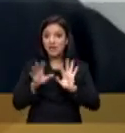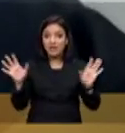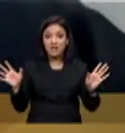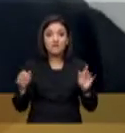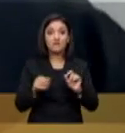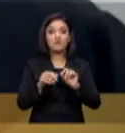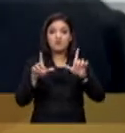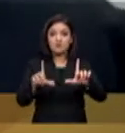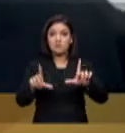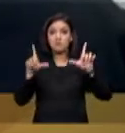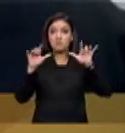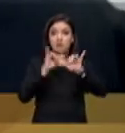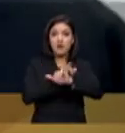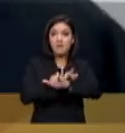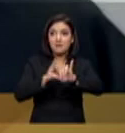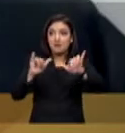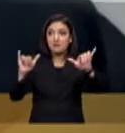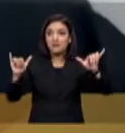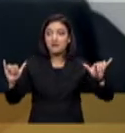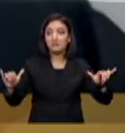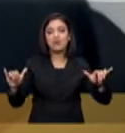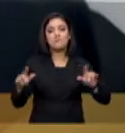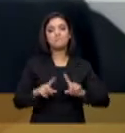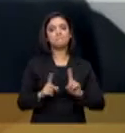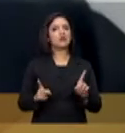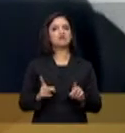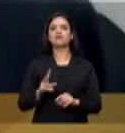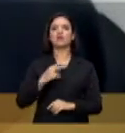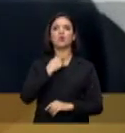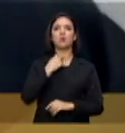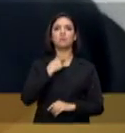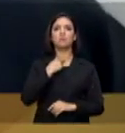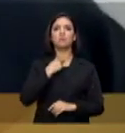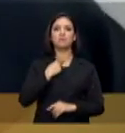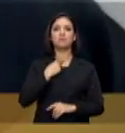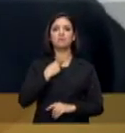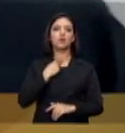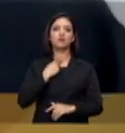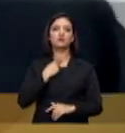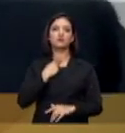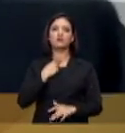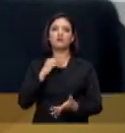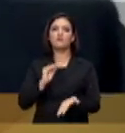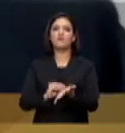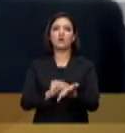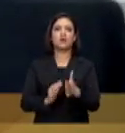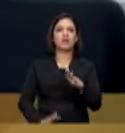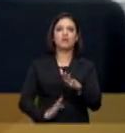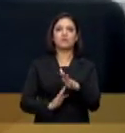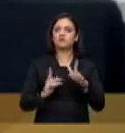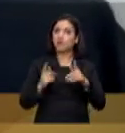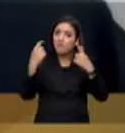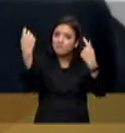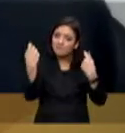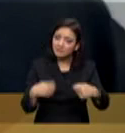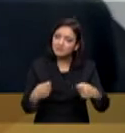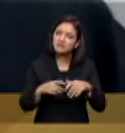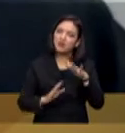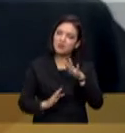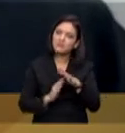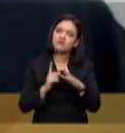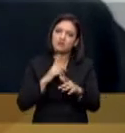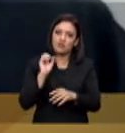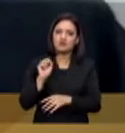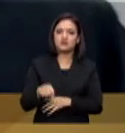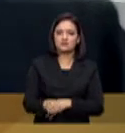de seus produtos, ela não pode ser exercida de modo absoluto. Isso é usar e vezer em manuais, mas principalmente nos julgados